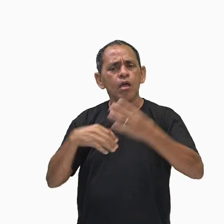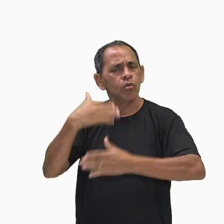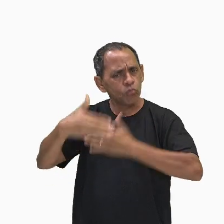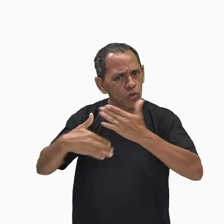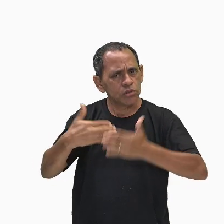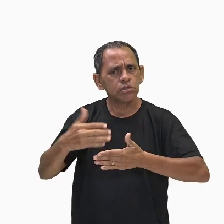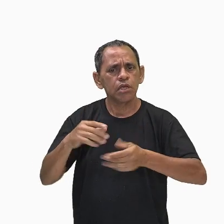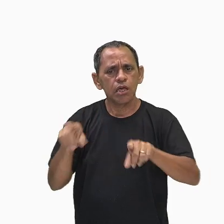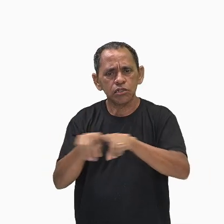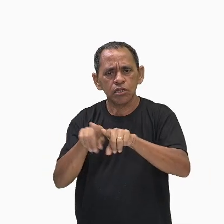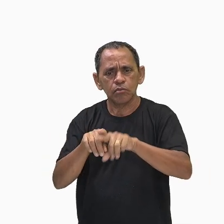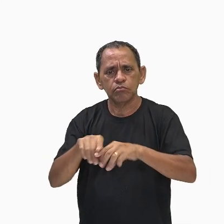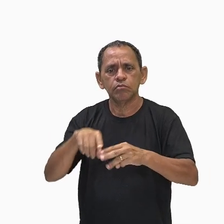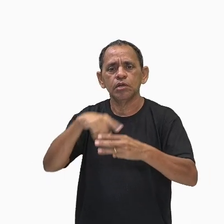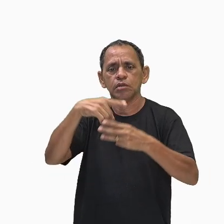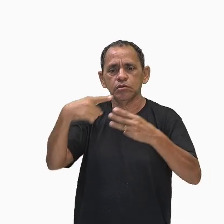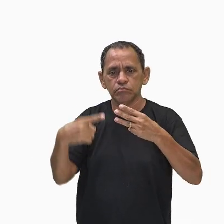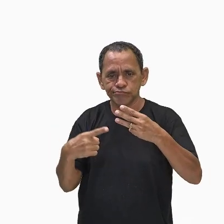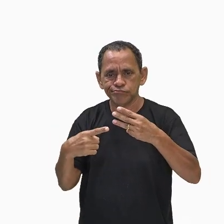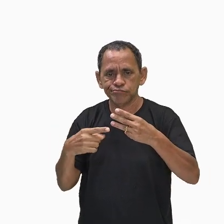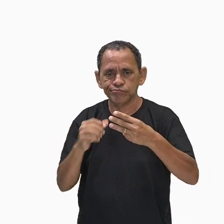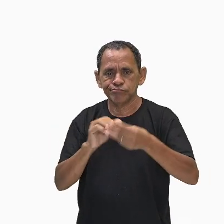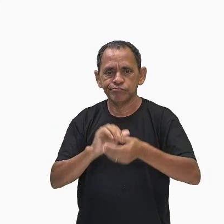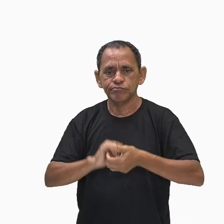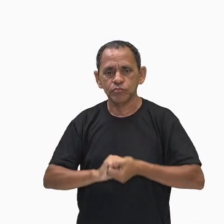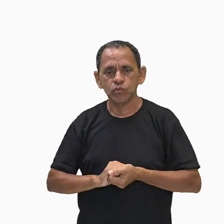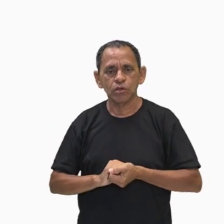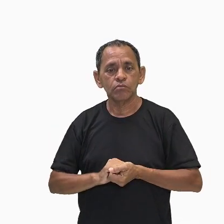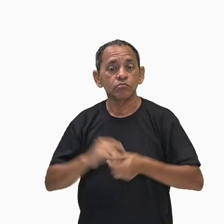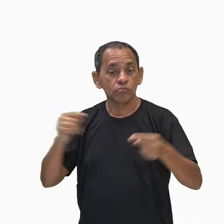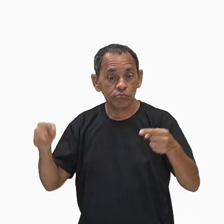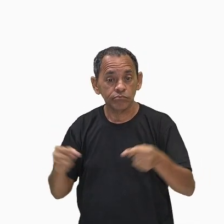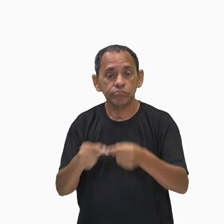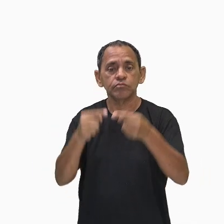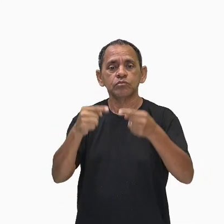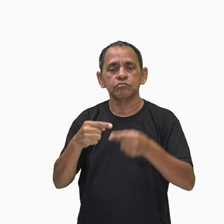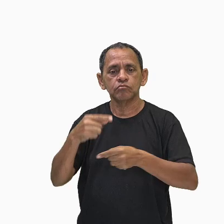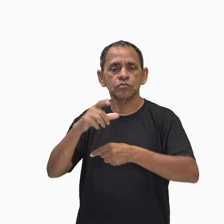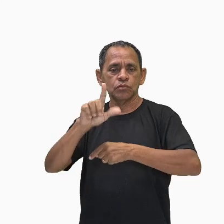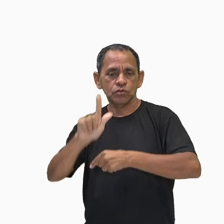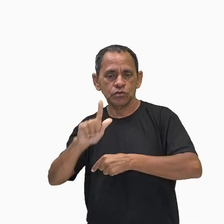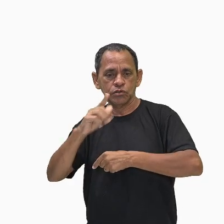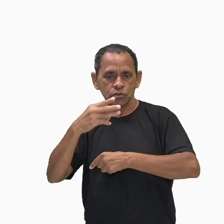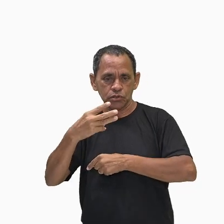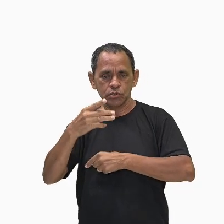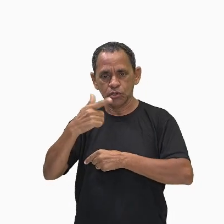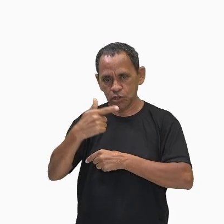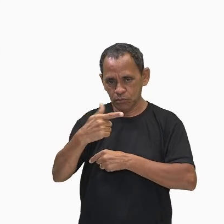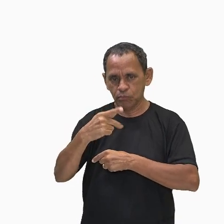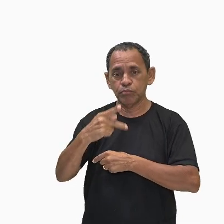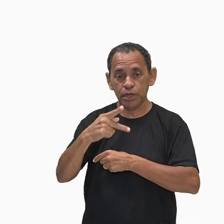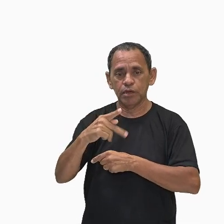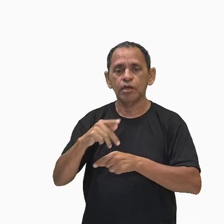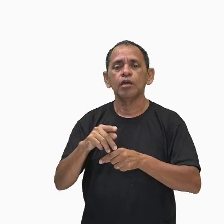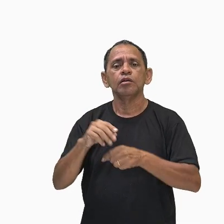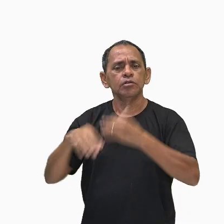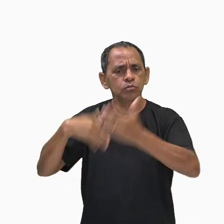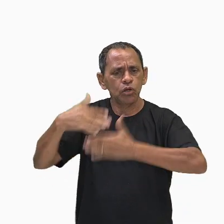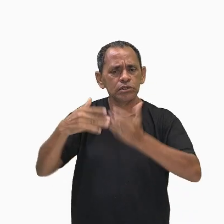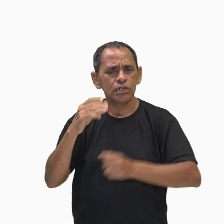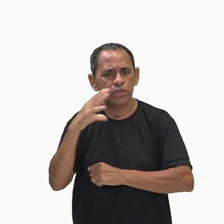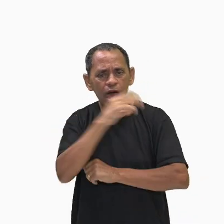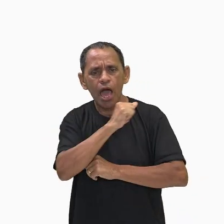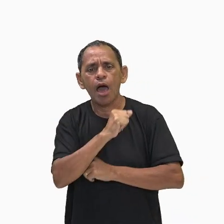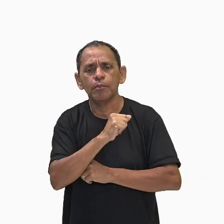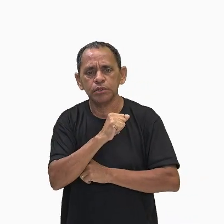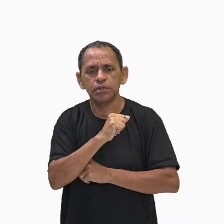de G3P, que combinam-se posteriormente num outro processo muito rápido, numa outra via